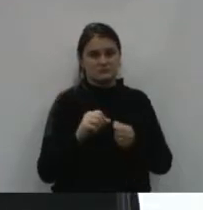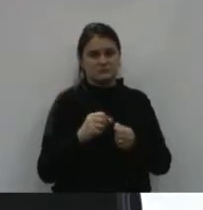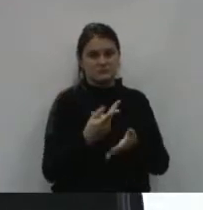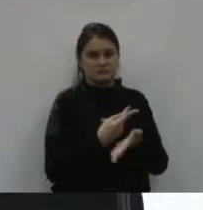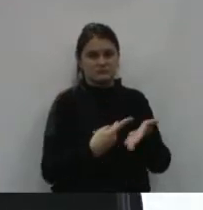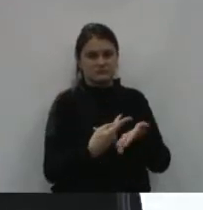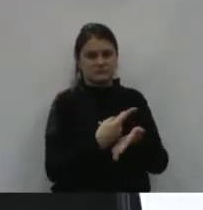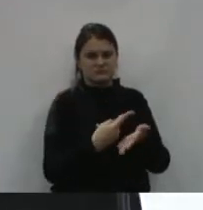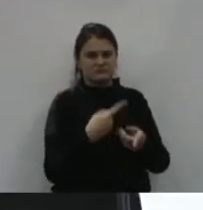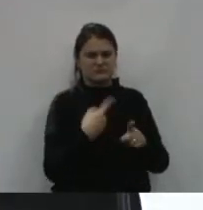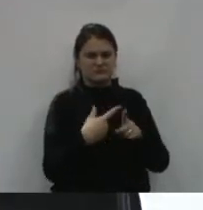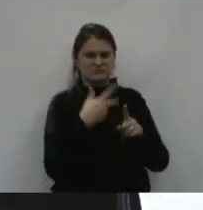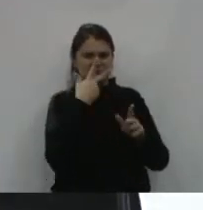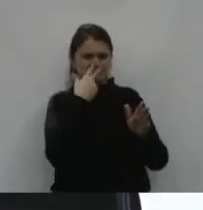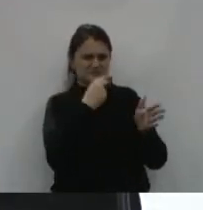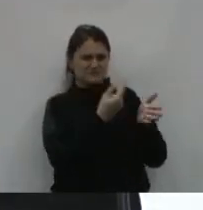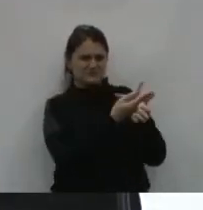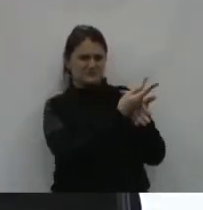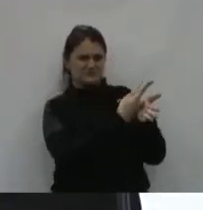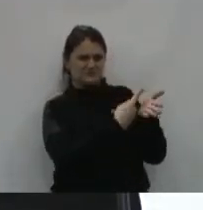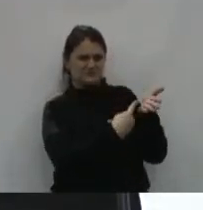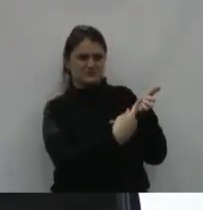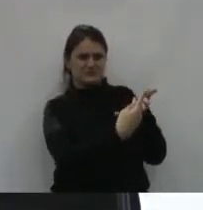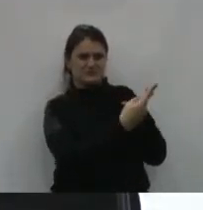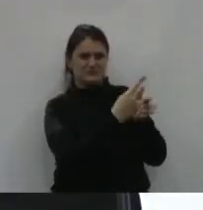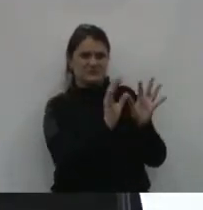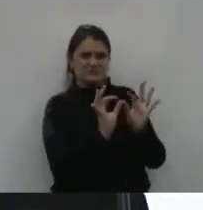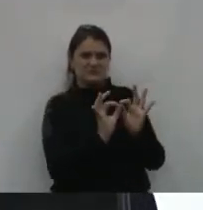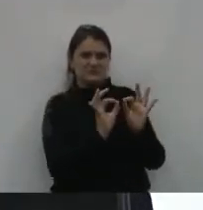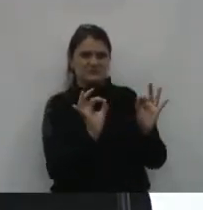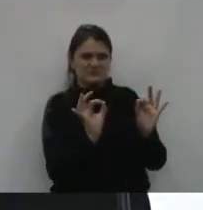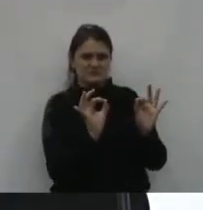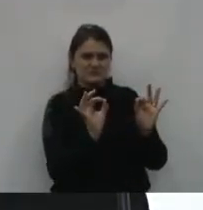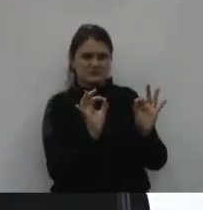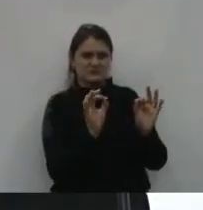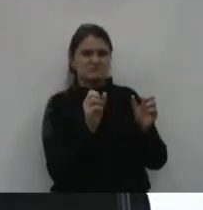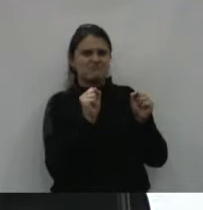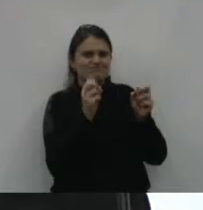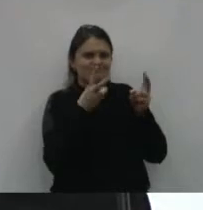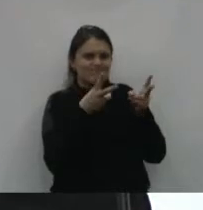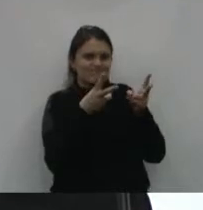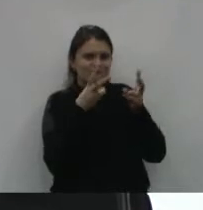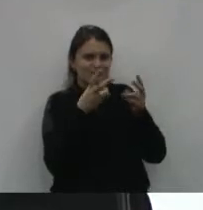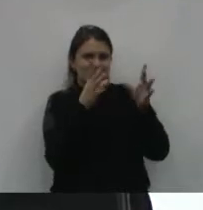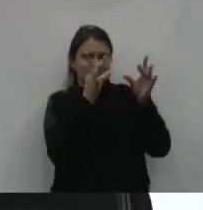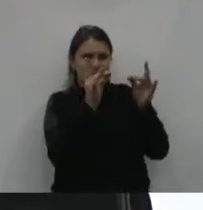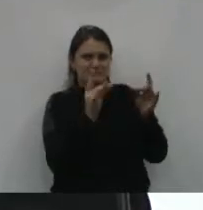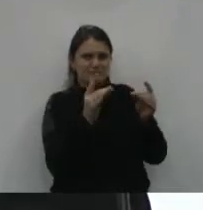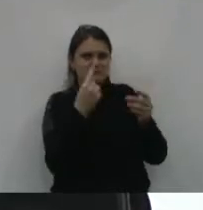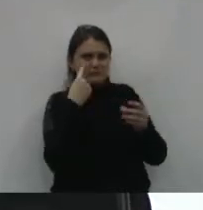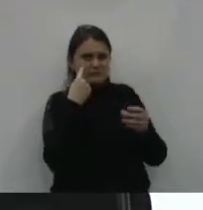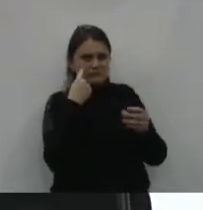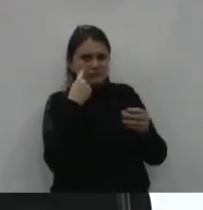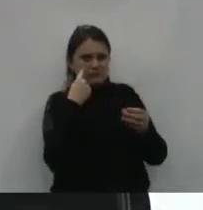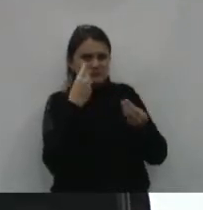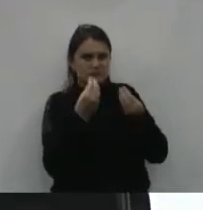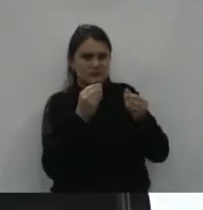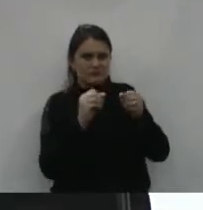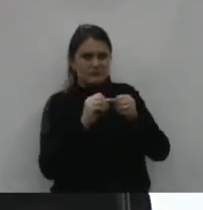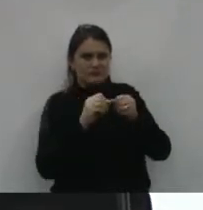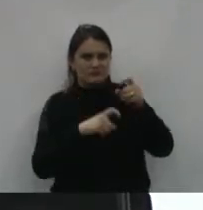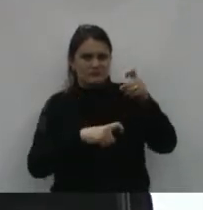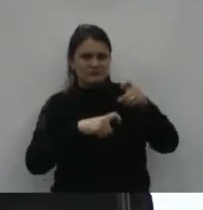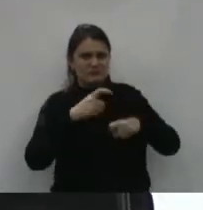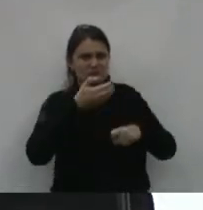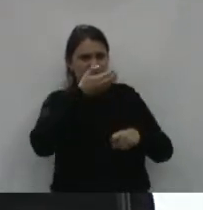né embora os desenhos seja um traço bem bem simples né dá pra ver exatamente a posição que era